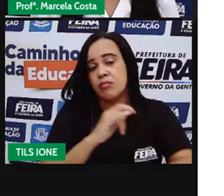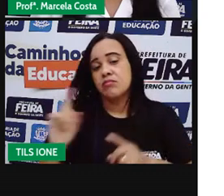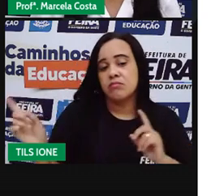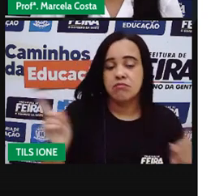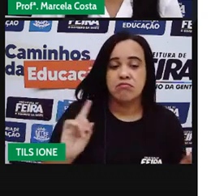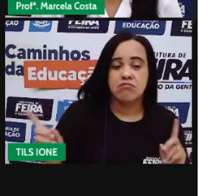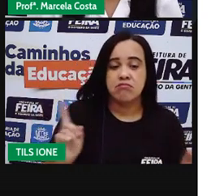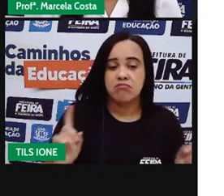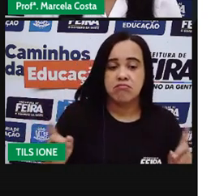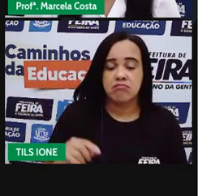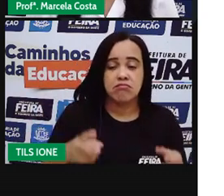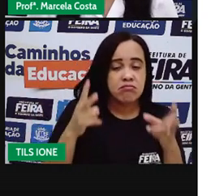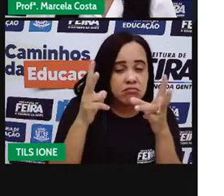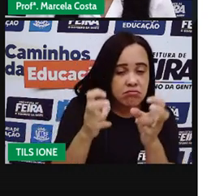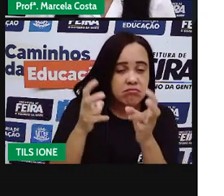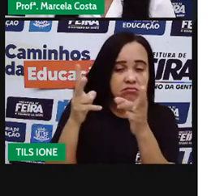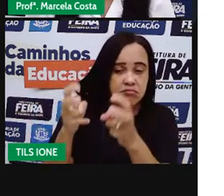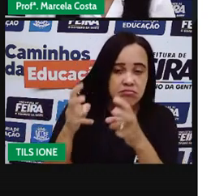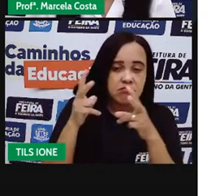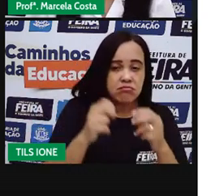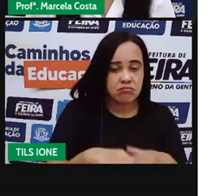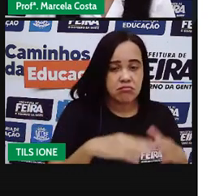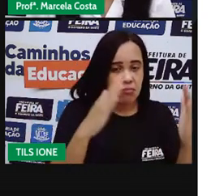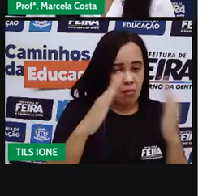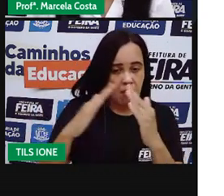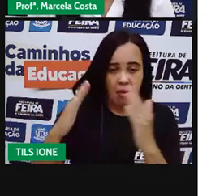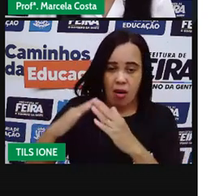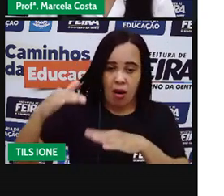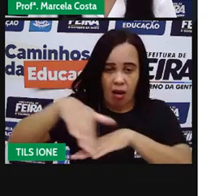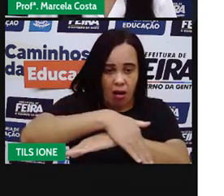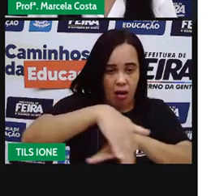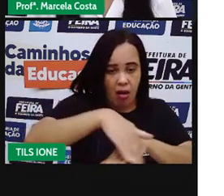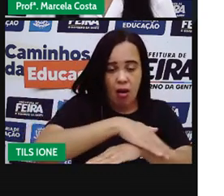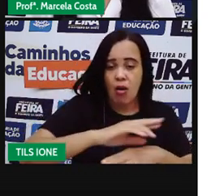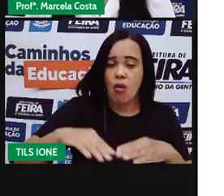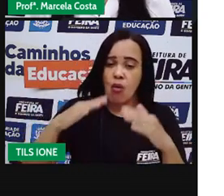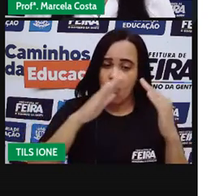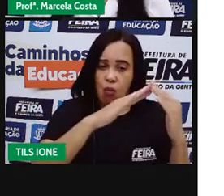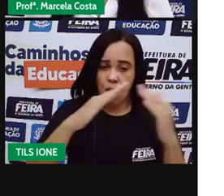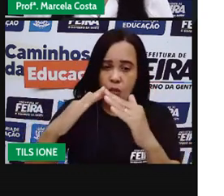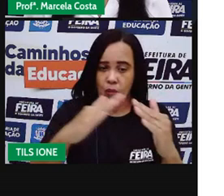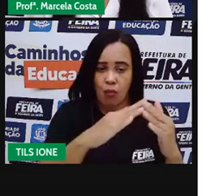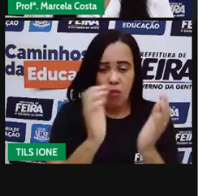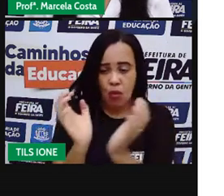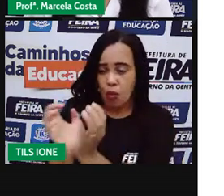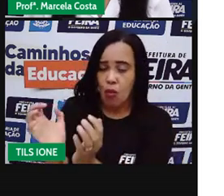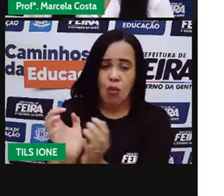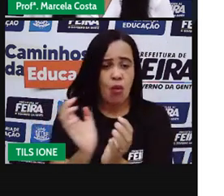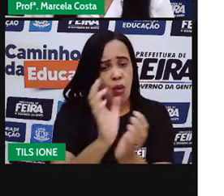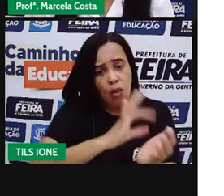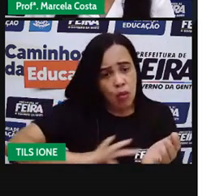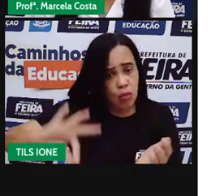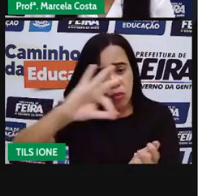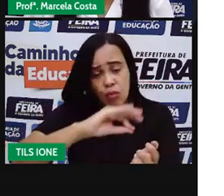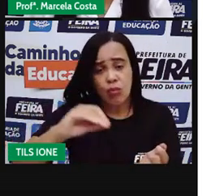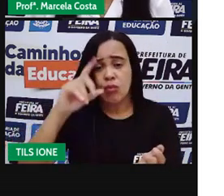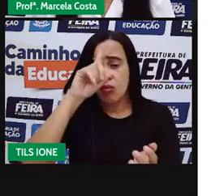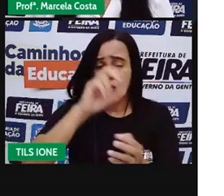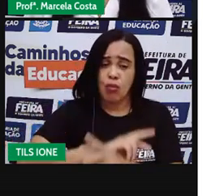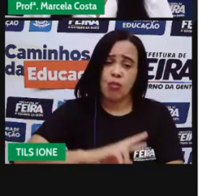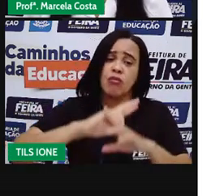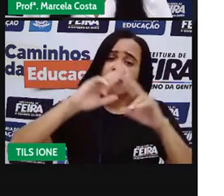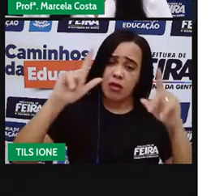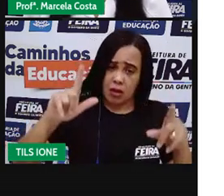Já percebeu aí no seu convívio, com as pessoas do seu convívio, que todos são diferentes, todos têm